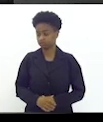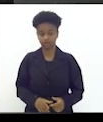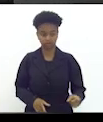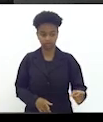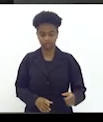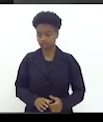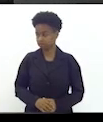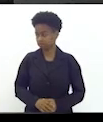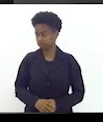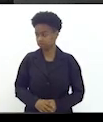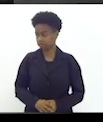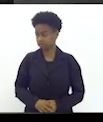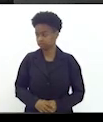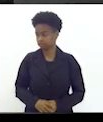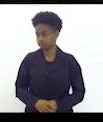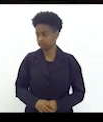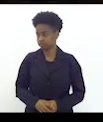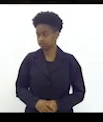Senhora presidente,